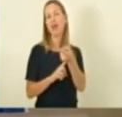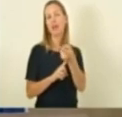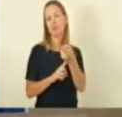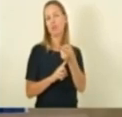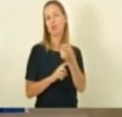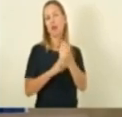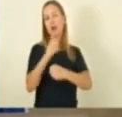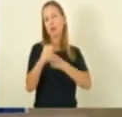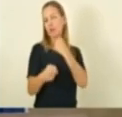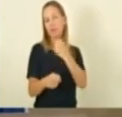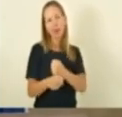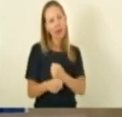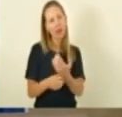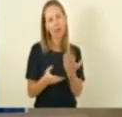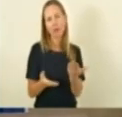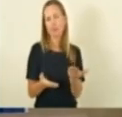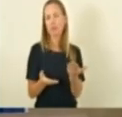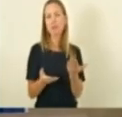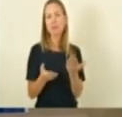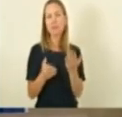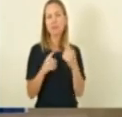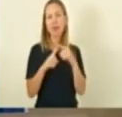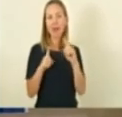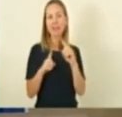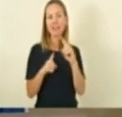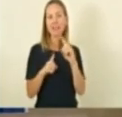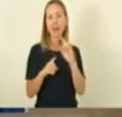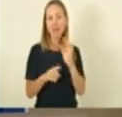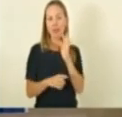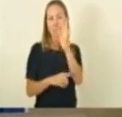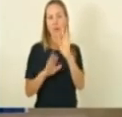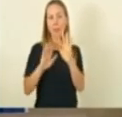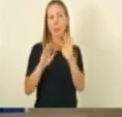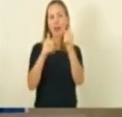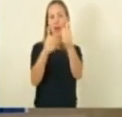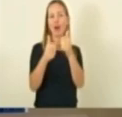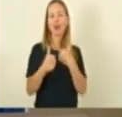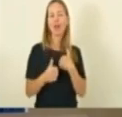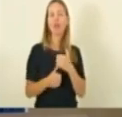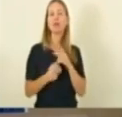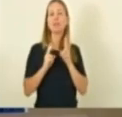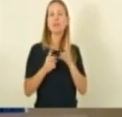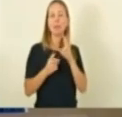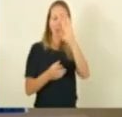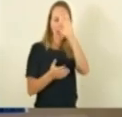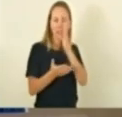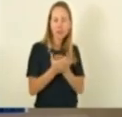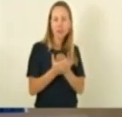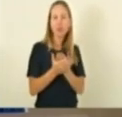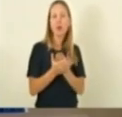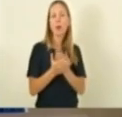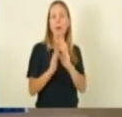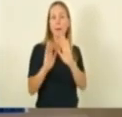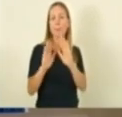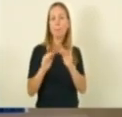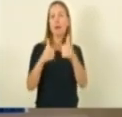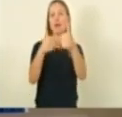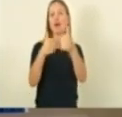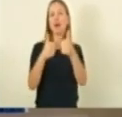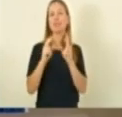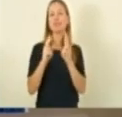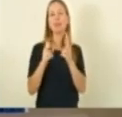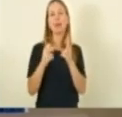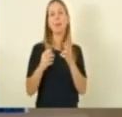pode ser melhor do que hoje. E se eu apostar sempre naquilo que é o melhor, sempre terá valido a